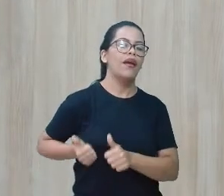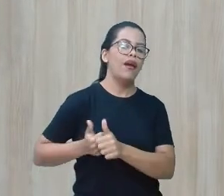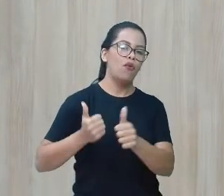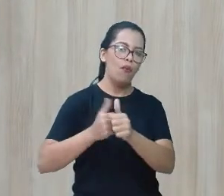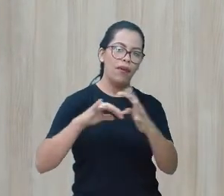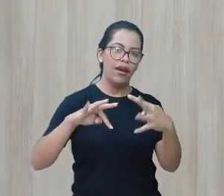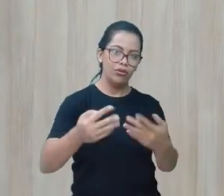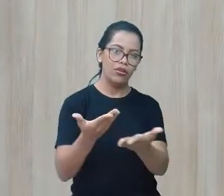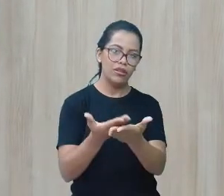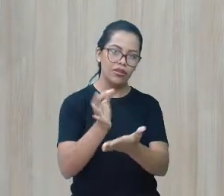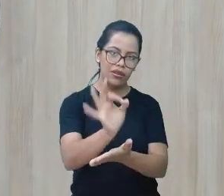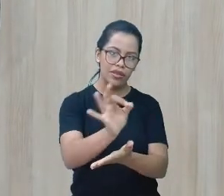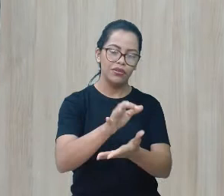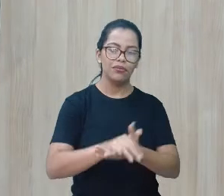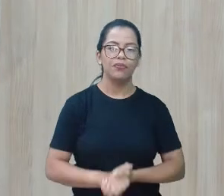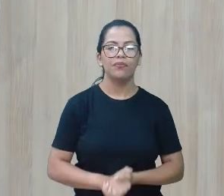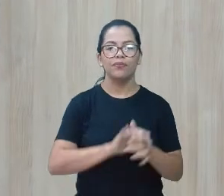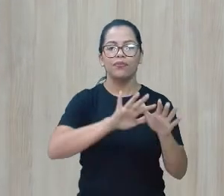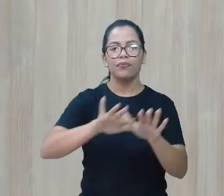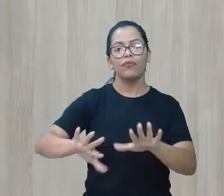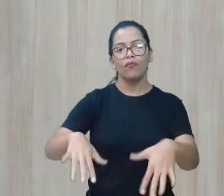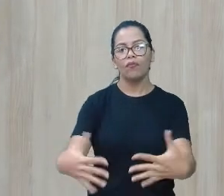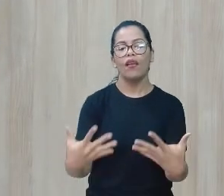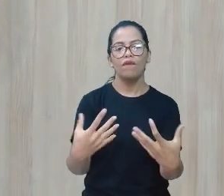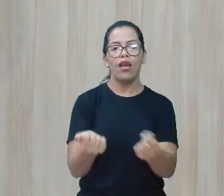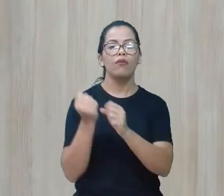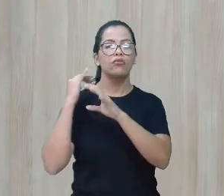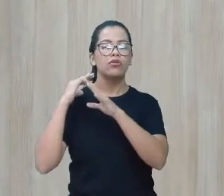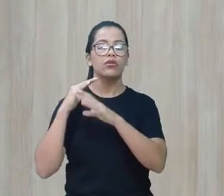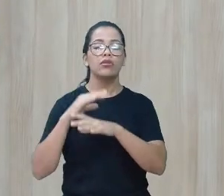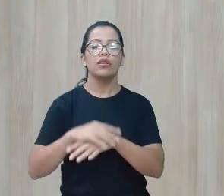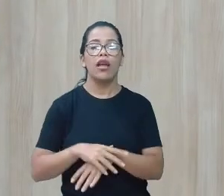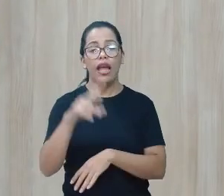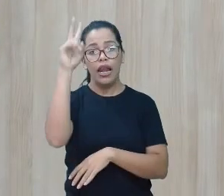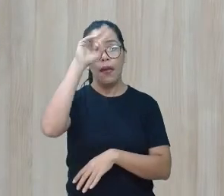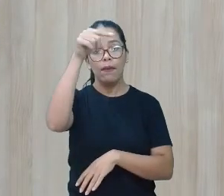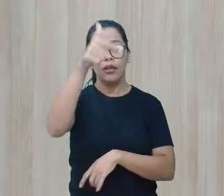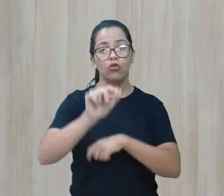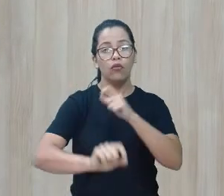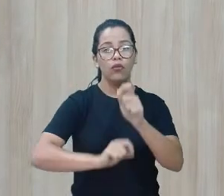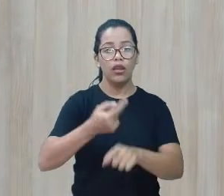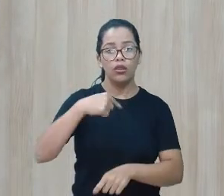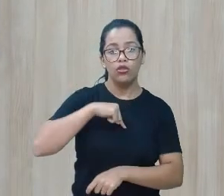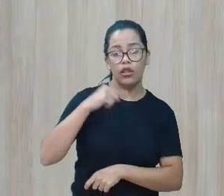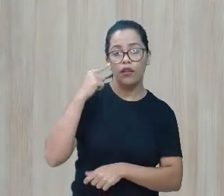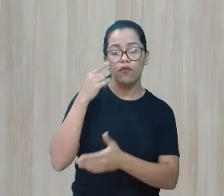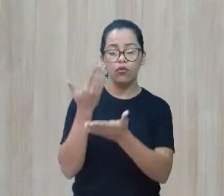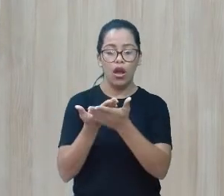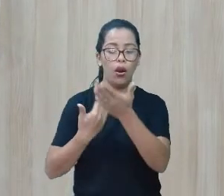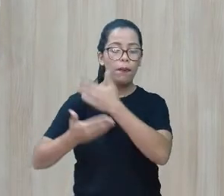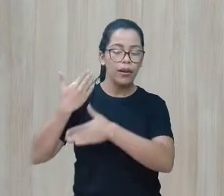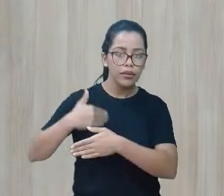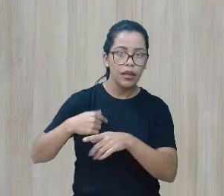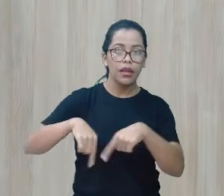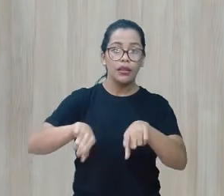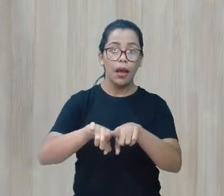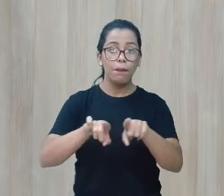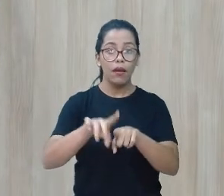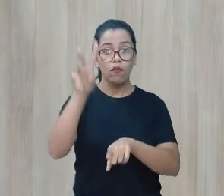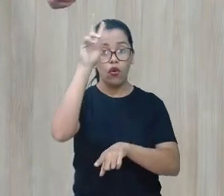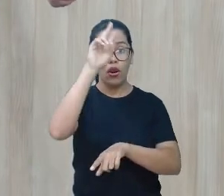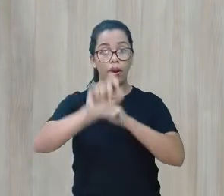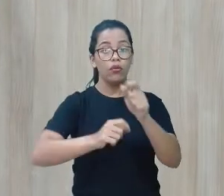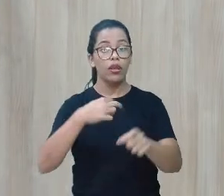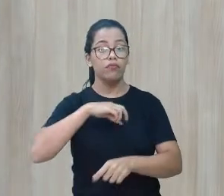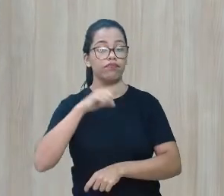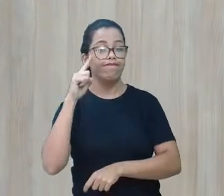as aulas, tá joia? Então vamos relembrar o que a gente viu na aula passada. Eu vou também relembrar o que a gente viu na aula de